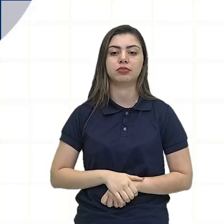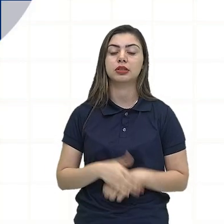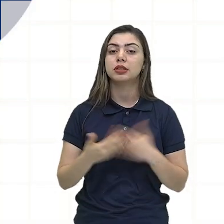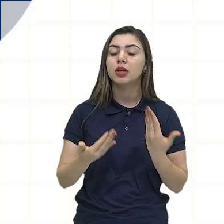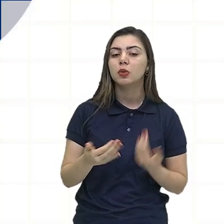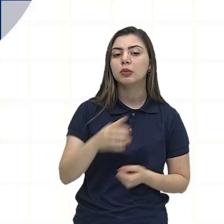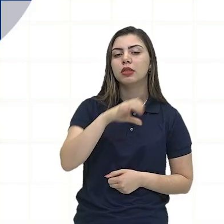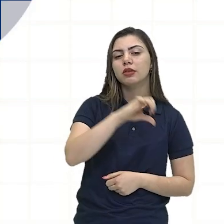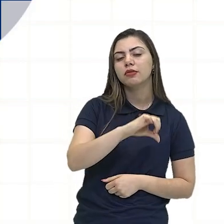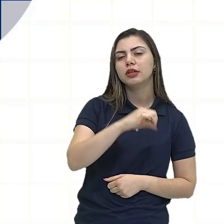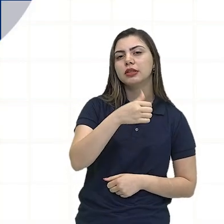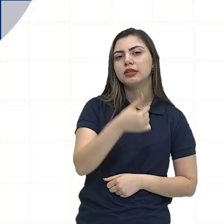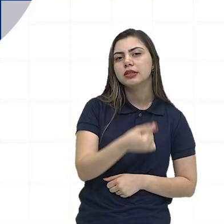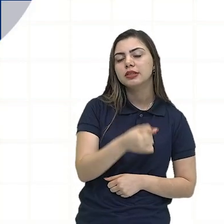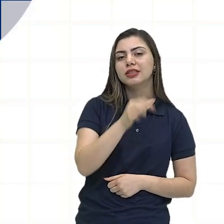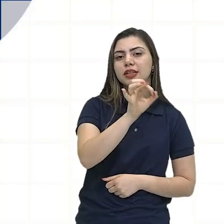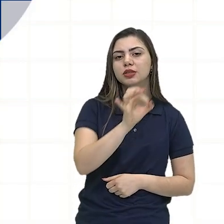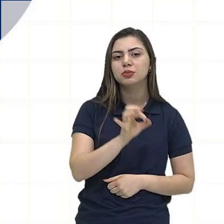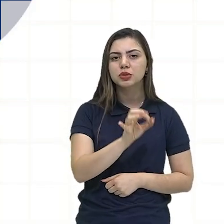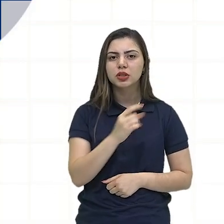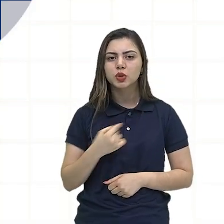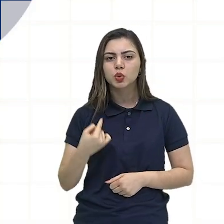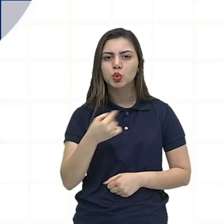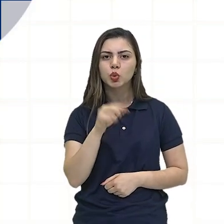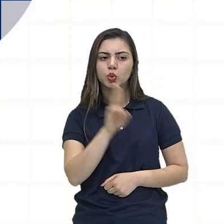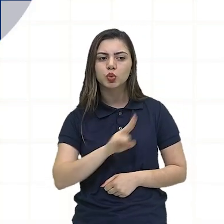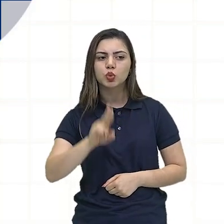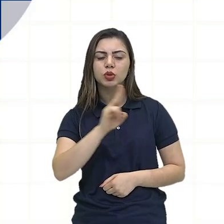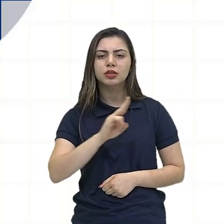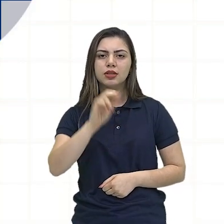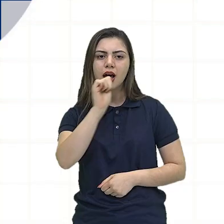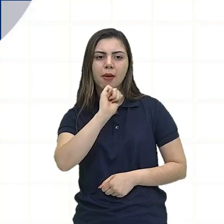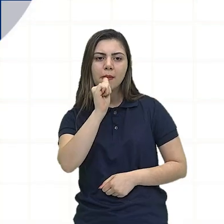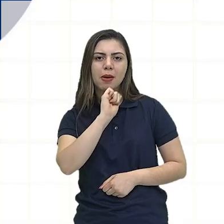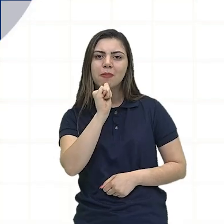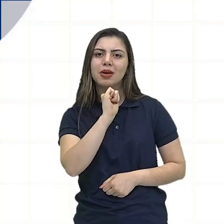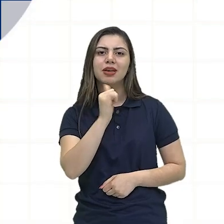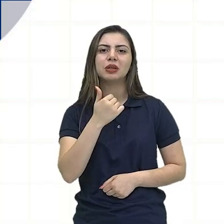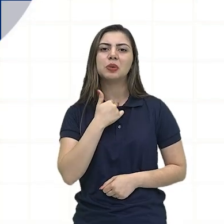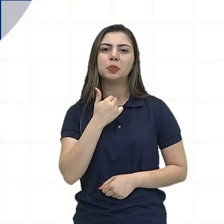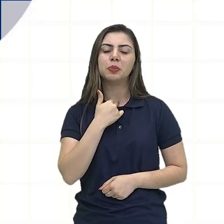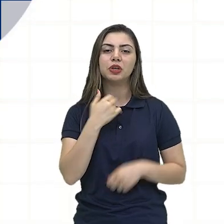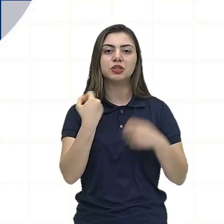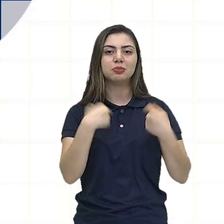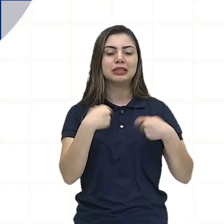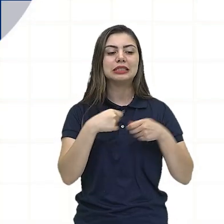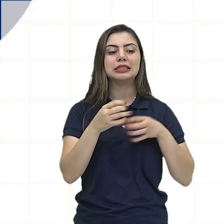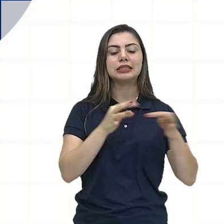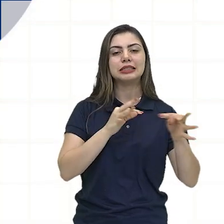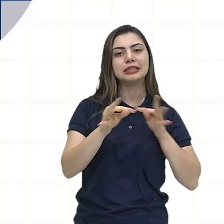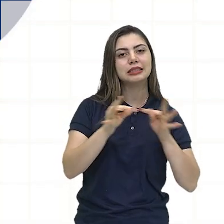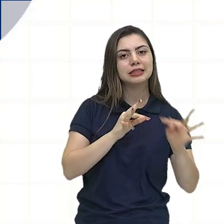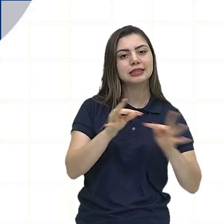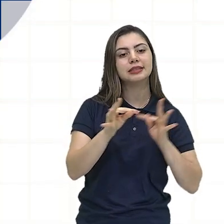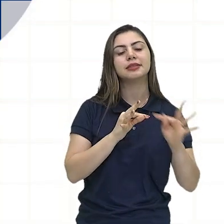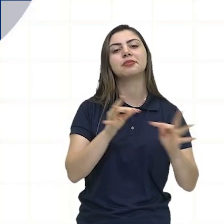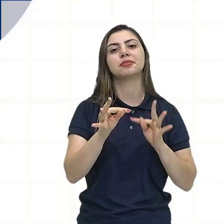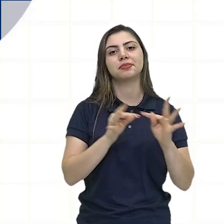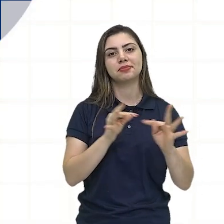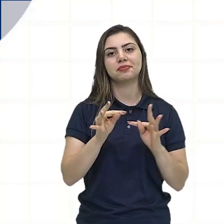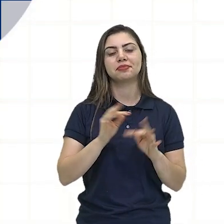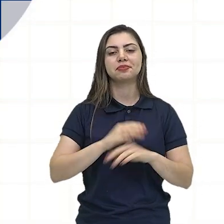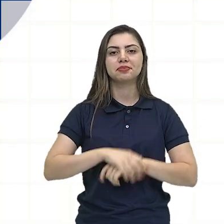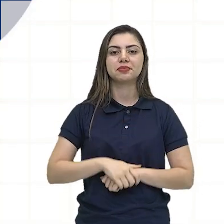esses 97%, não é próprio para o nosso consumo, precisaria passar por um processo